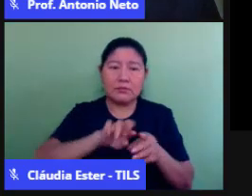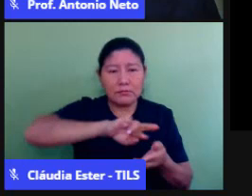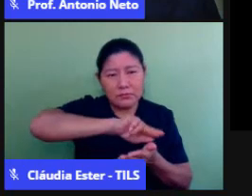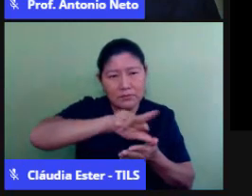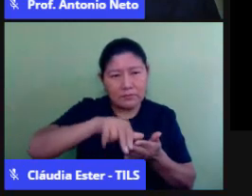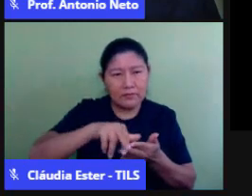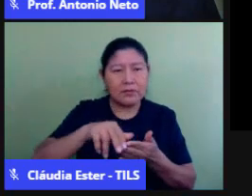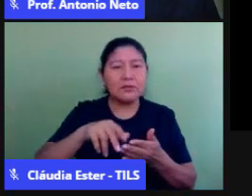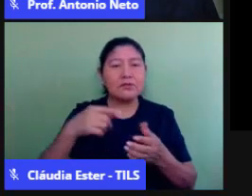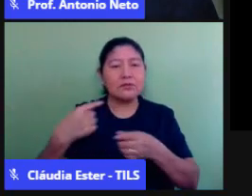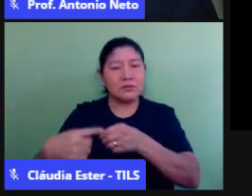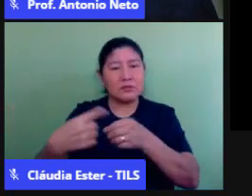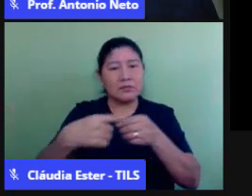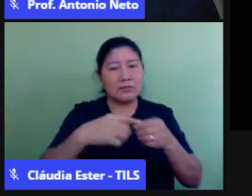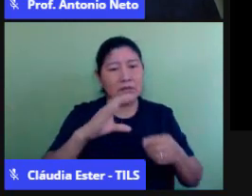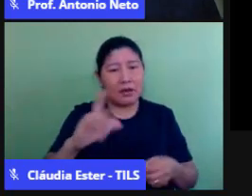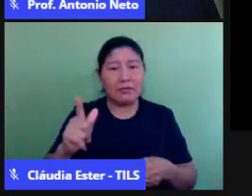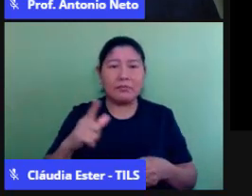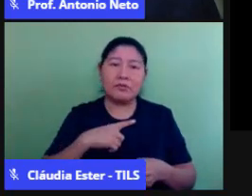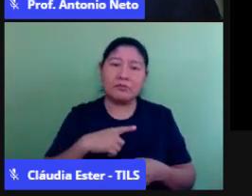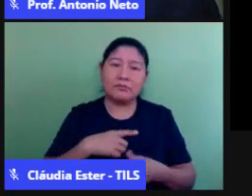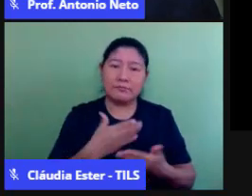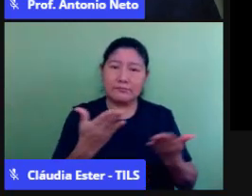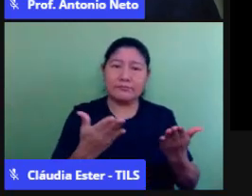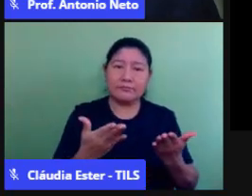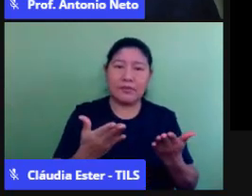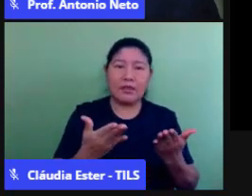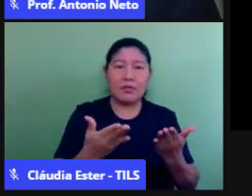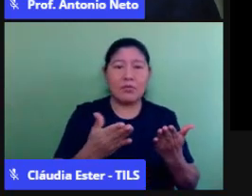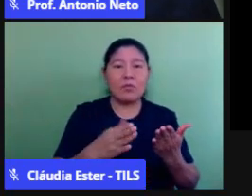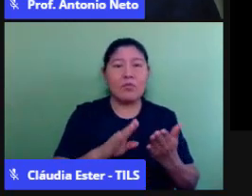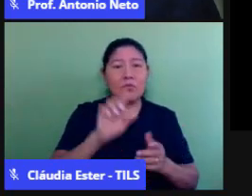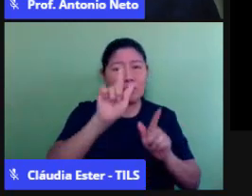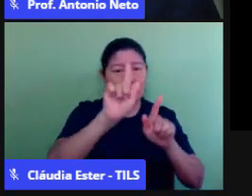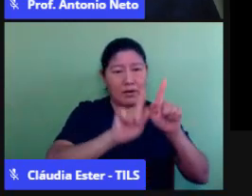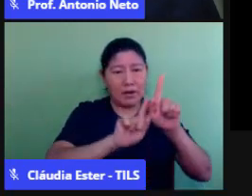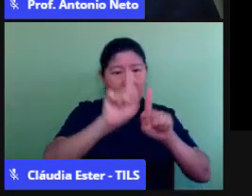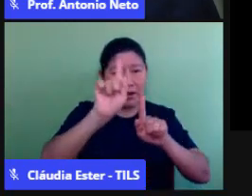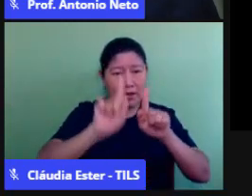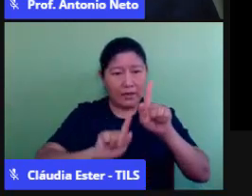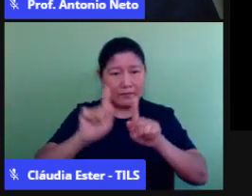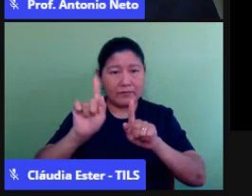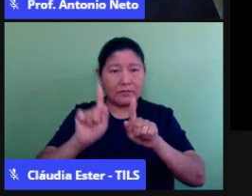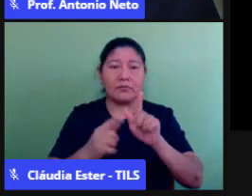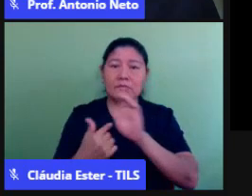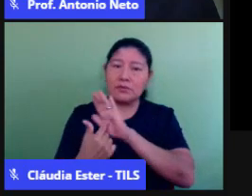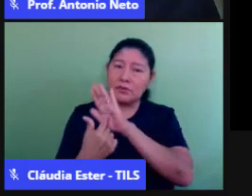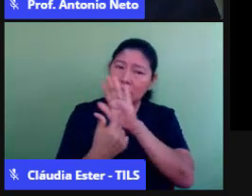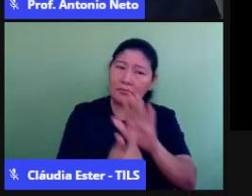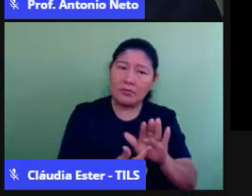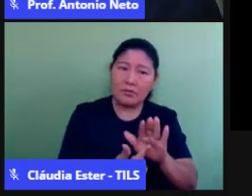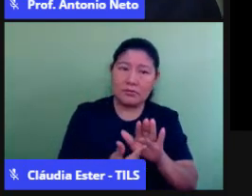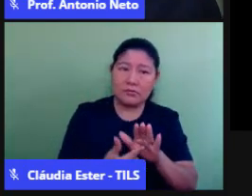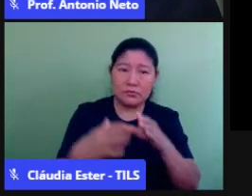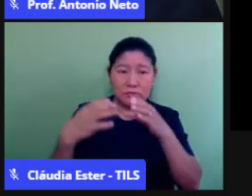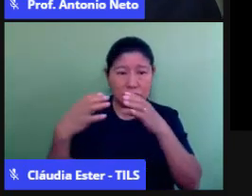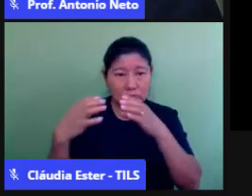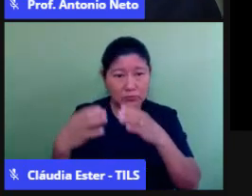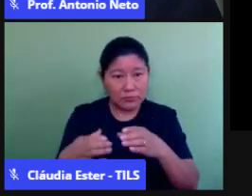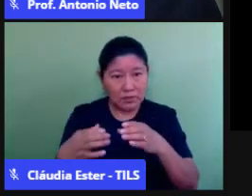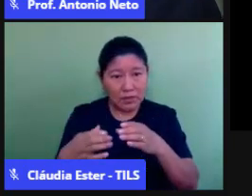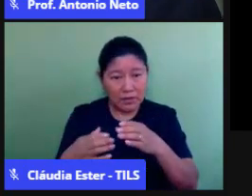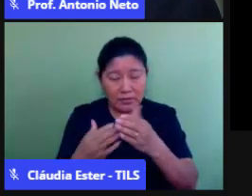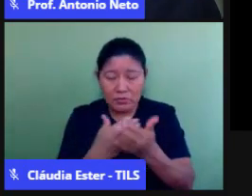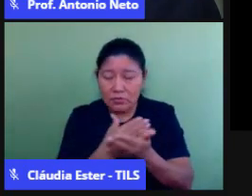E aí a gente traz aí a população residente em Campo Grande por lugar de nascimento,